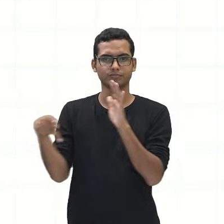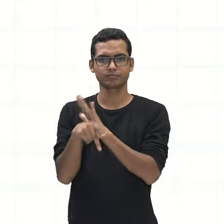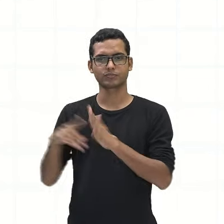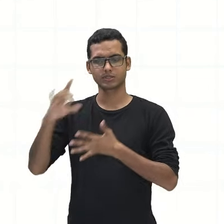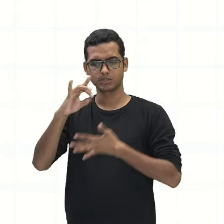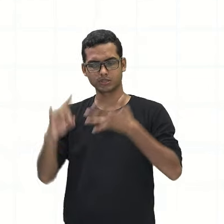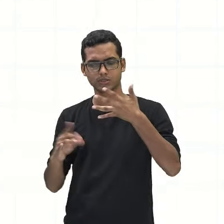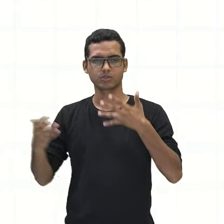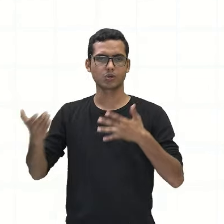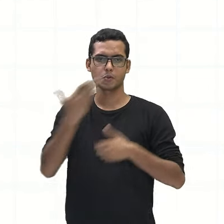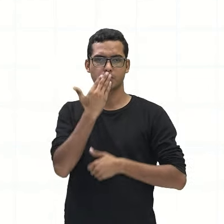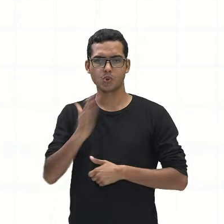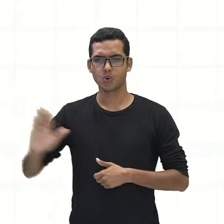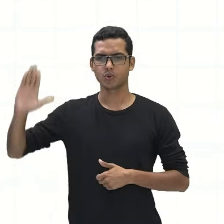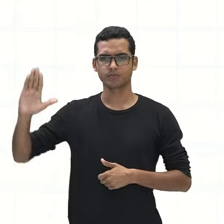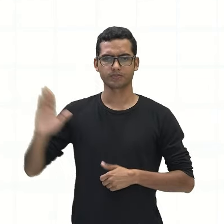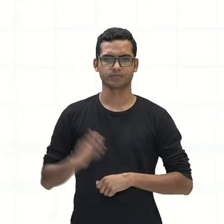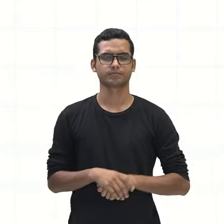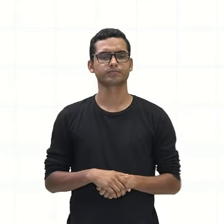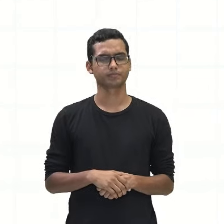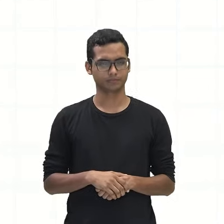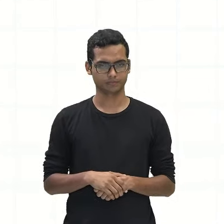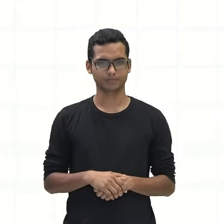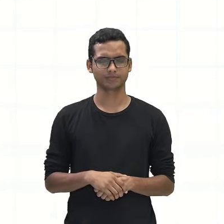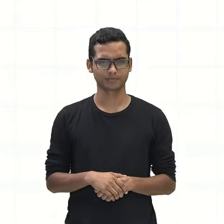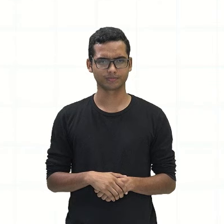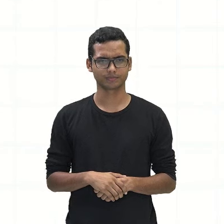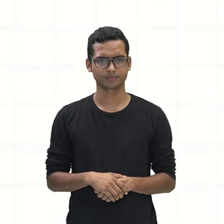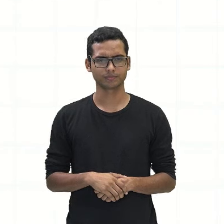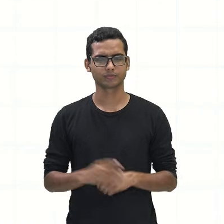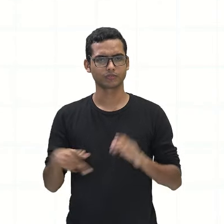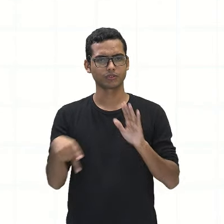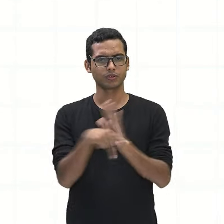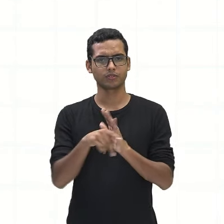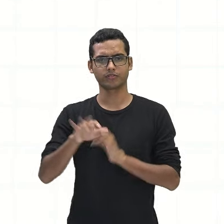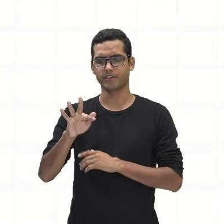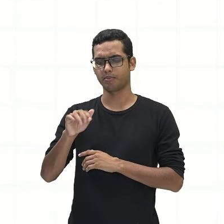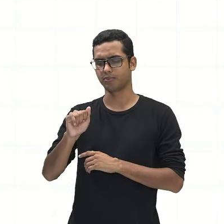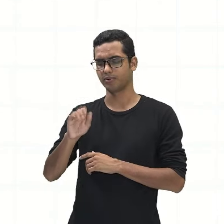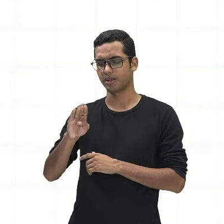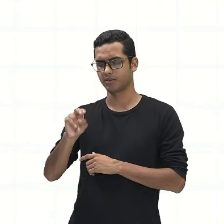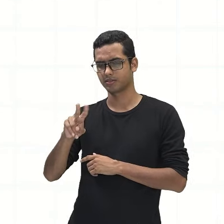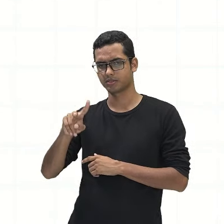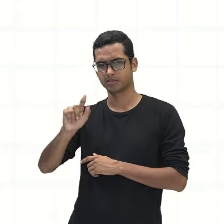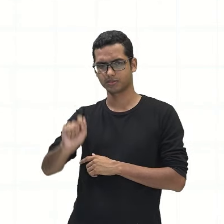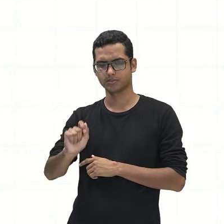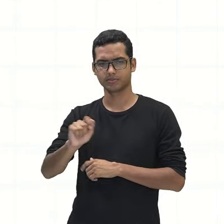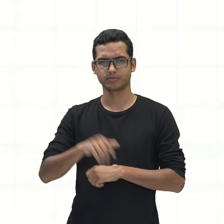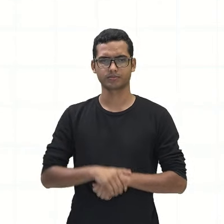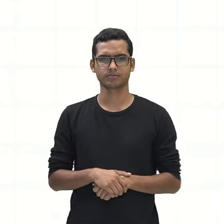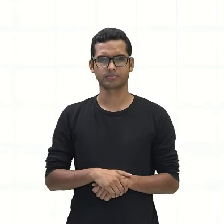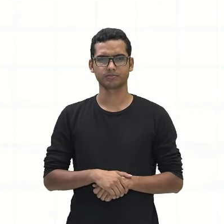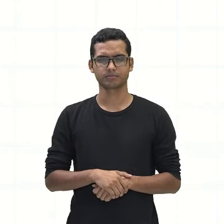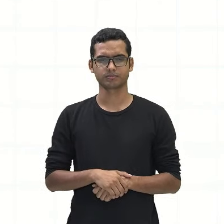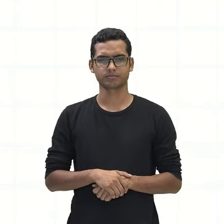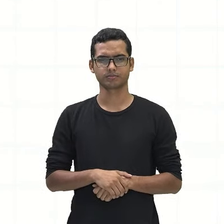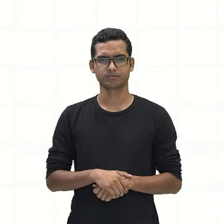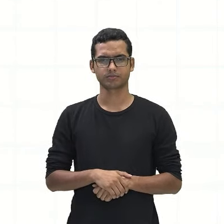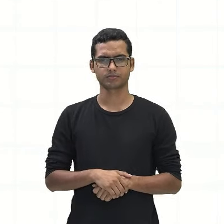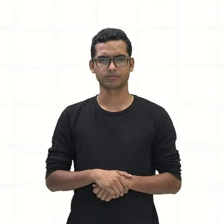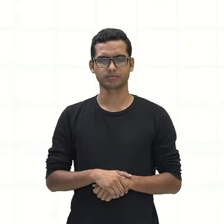Tem um ensinamento também, né? E é como uma fábula, tem um ensinamento aqui ao final da história. Ó. Desde então,